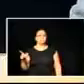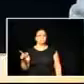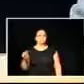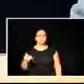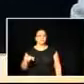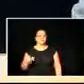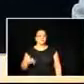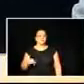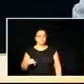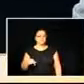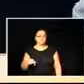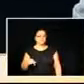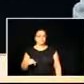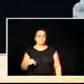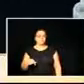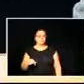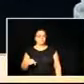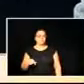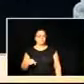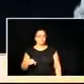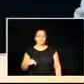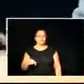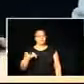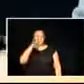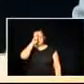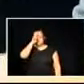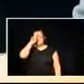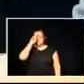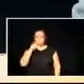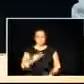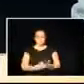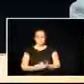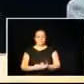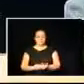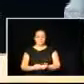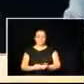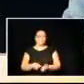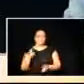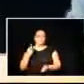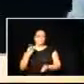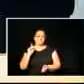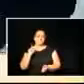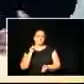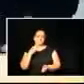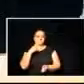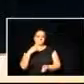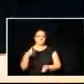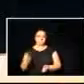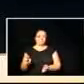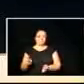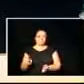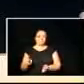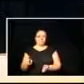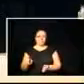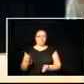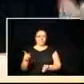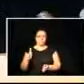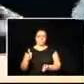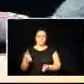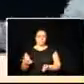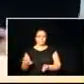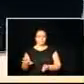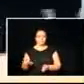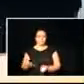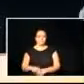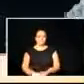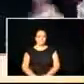casa, evidentemente que dentro da sua responsabilidade, não vai negar aumento para qualquer servidor público. Se a pessoa está alegando